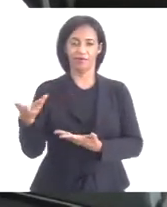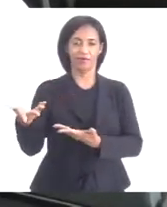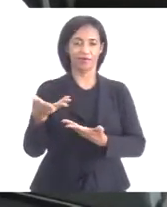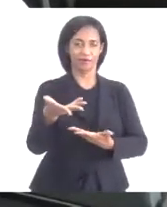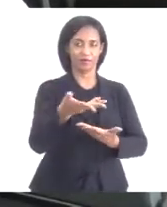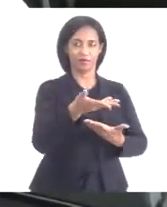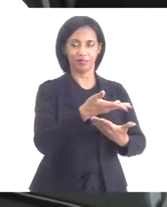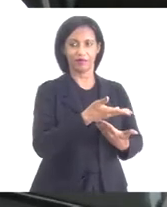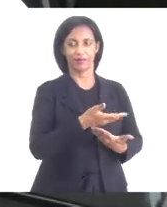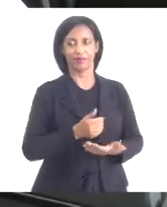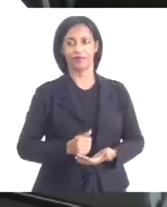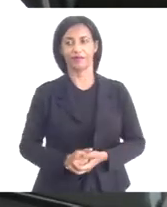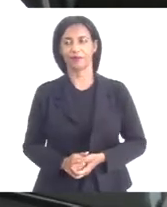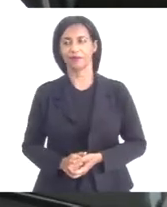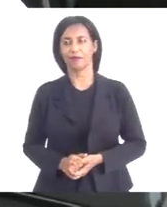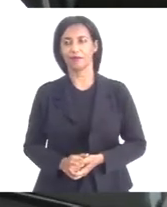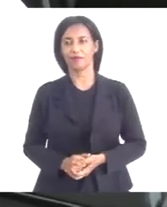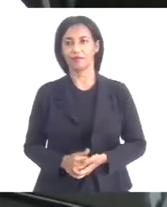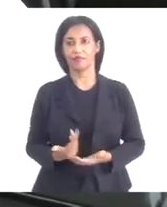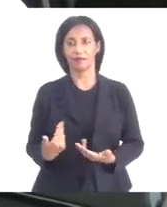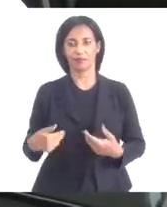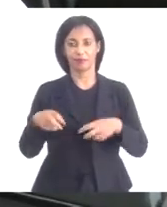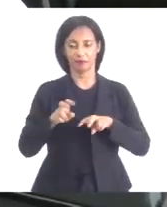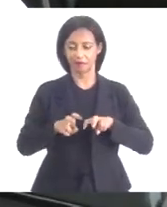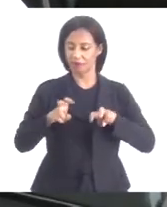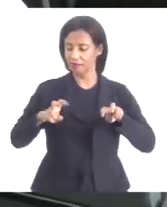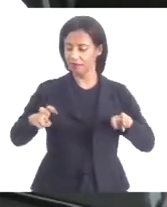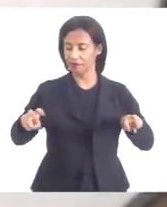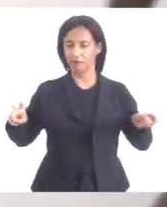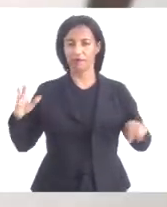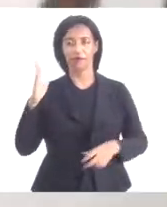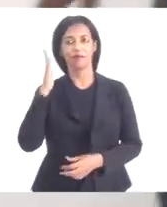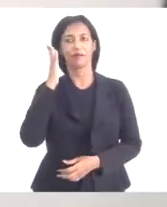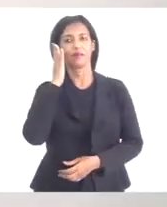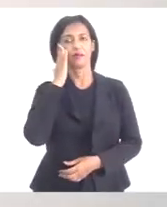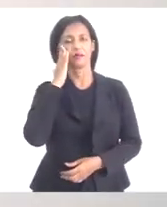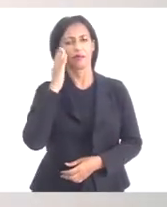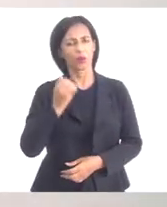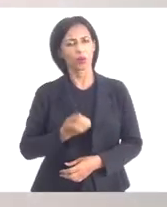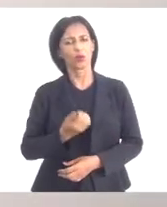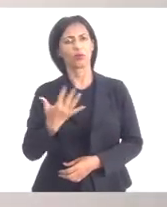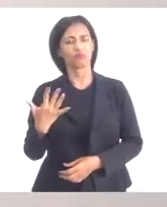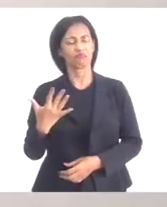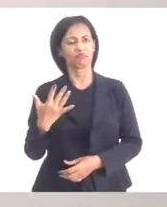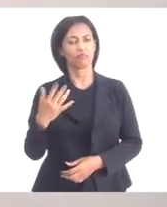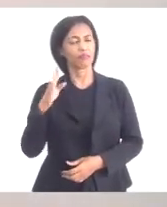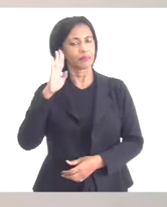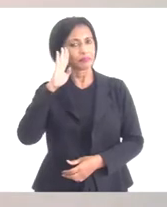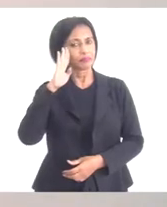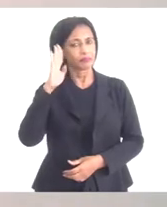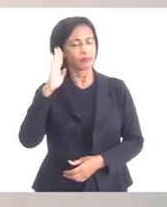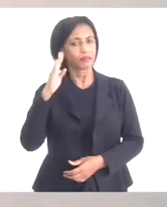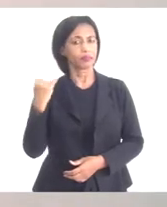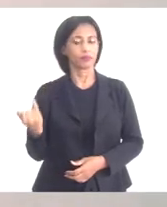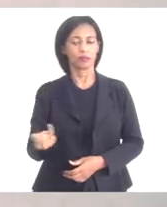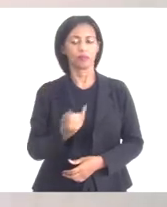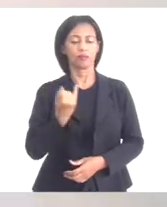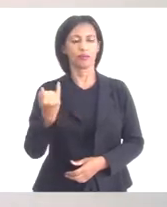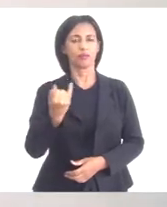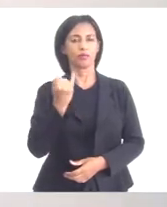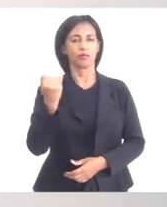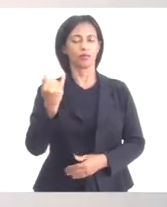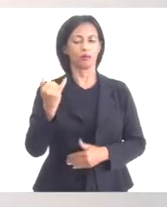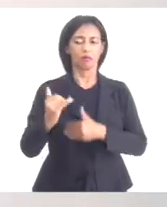convidados e convidadas para a composição dessa mesa a gente sabe o quanto que é fundamental a